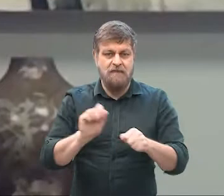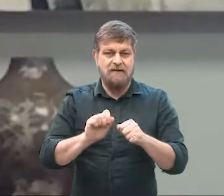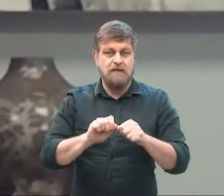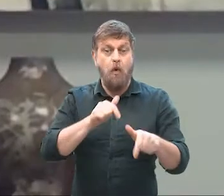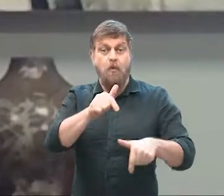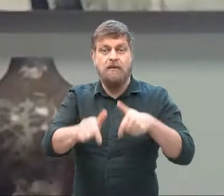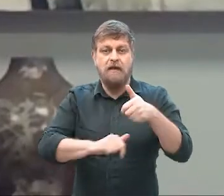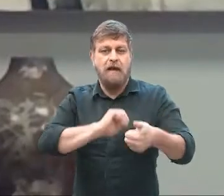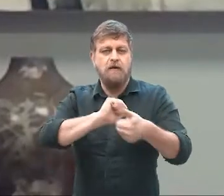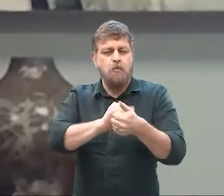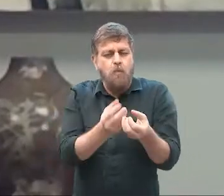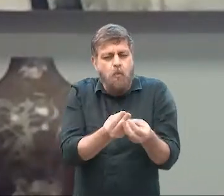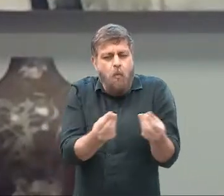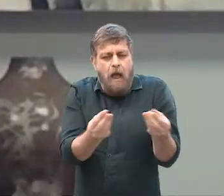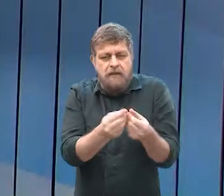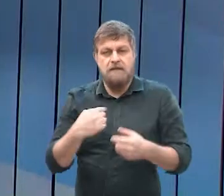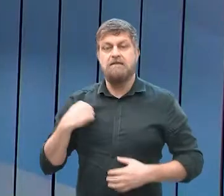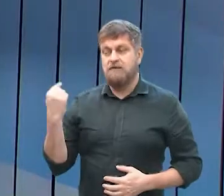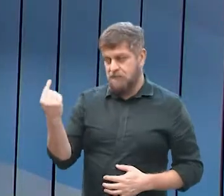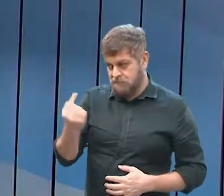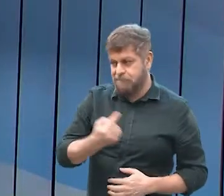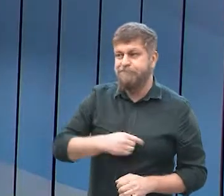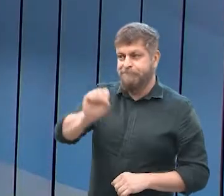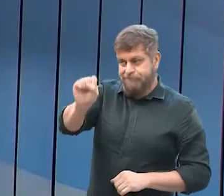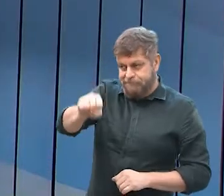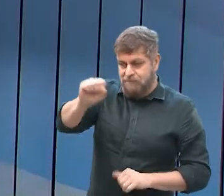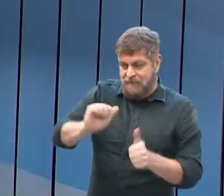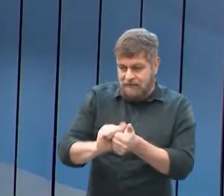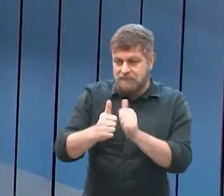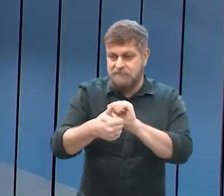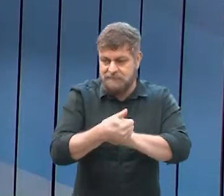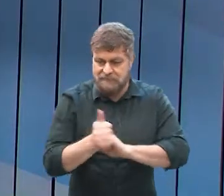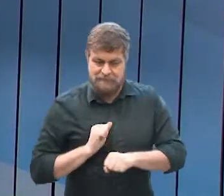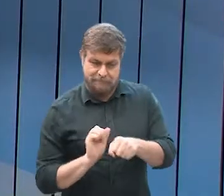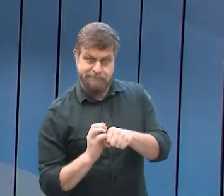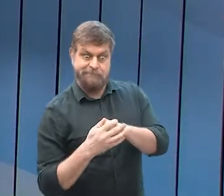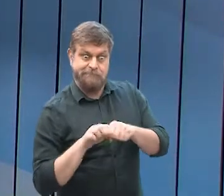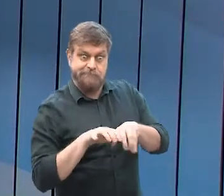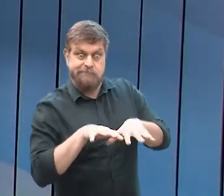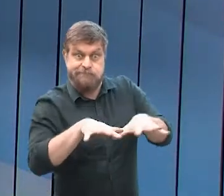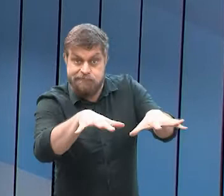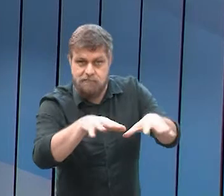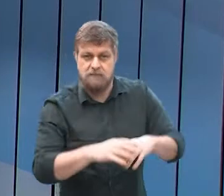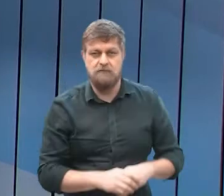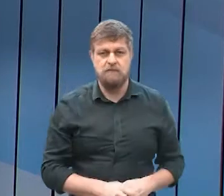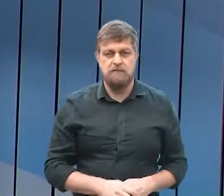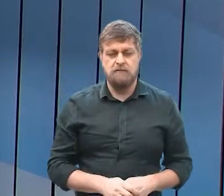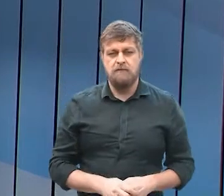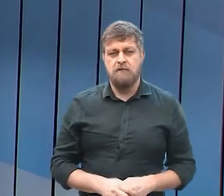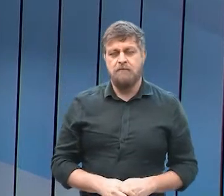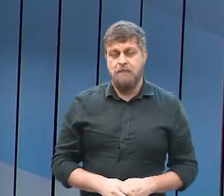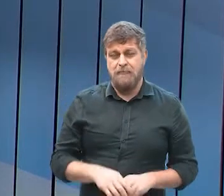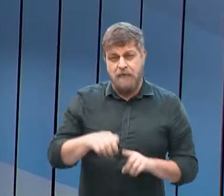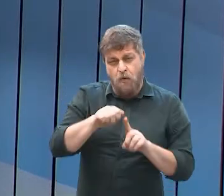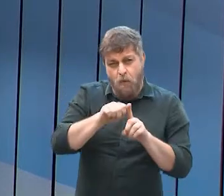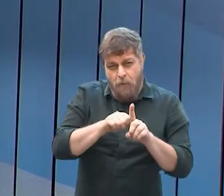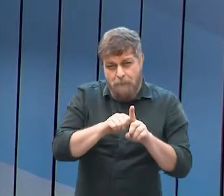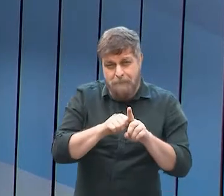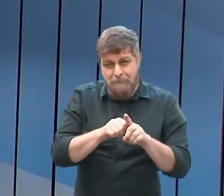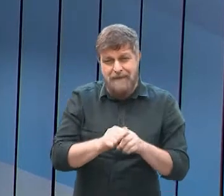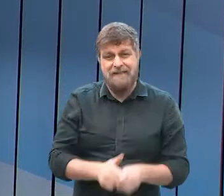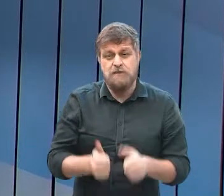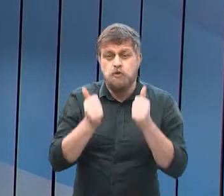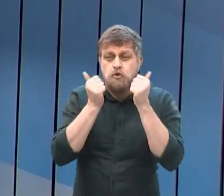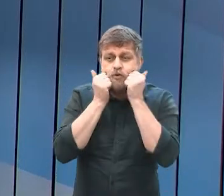qualidade. Certeza, nós vamos nos adaptando em meio a esta pandemia, né? E geralmente, mês de julho, aqui